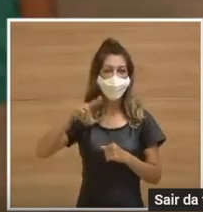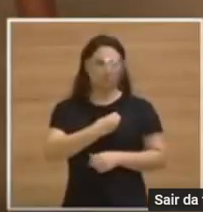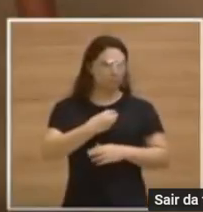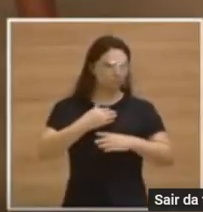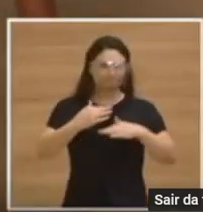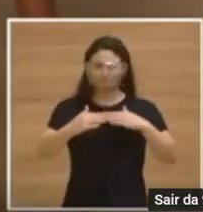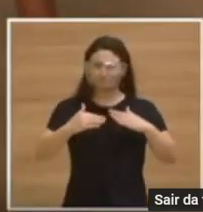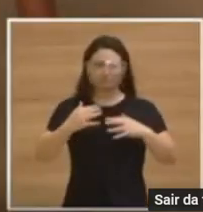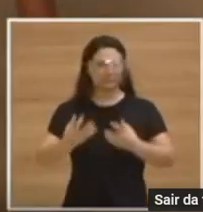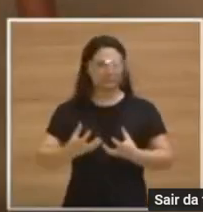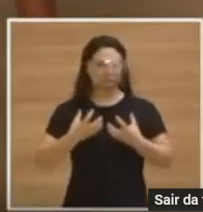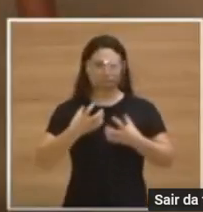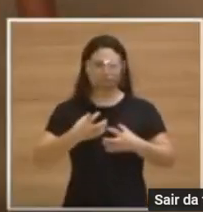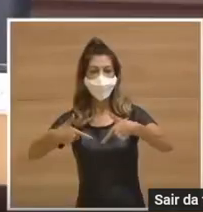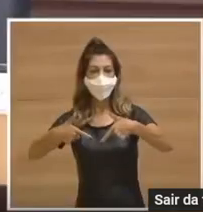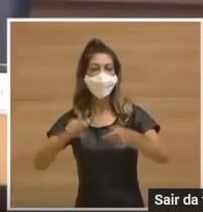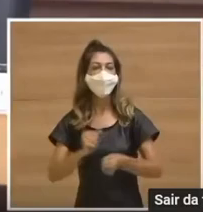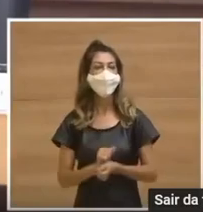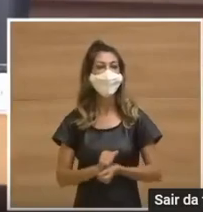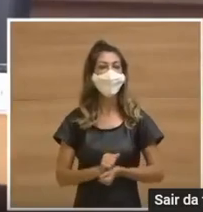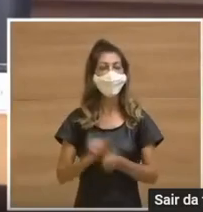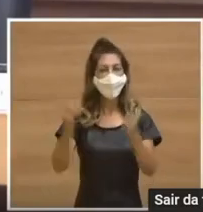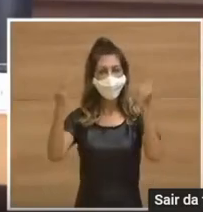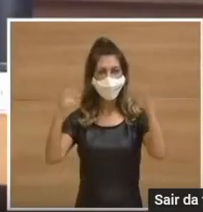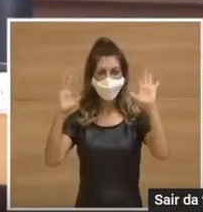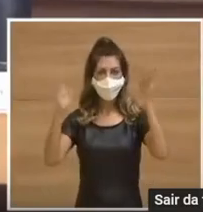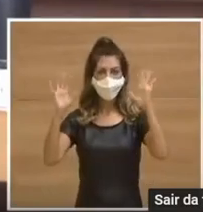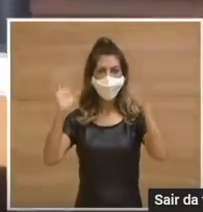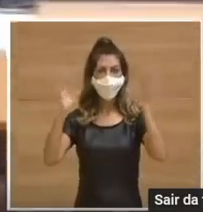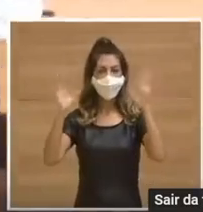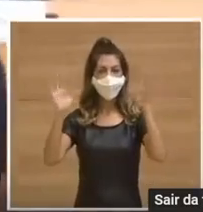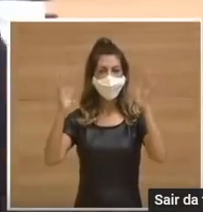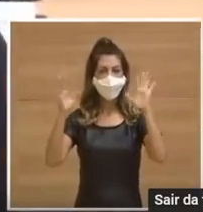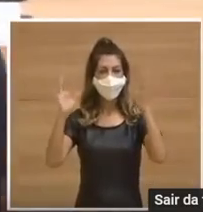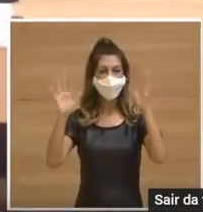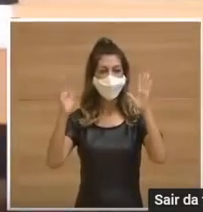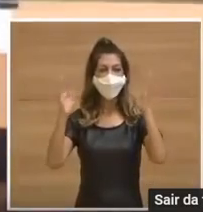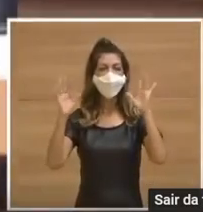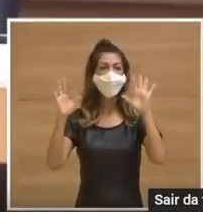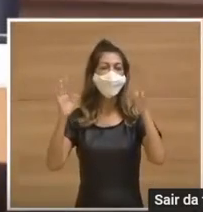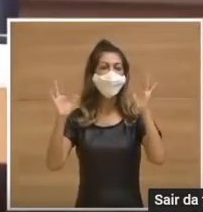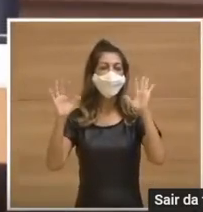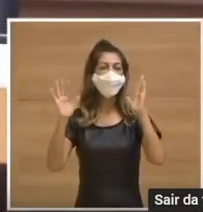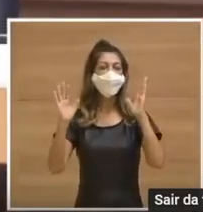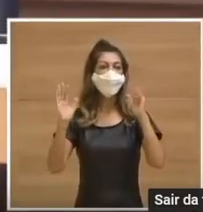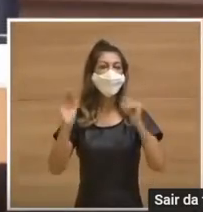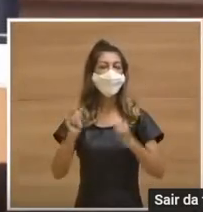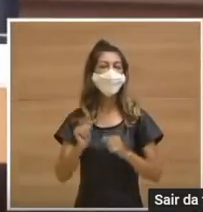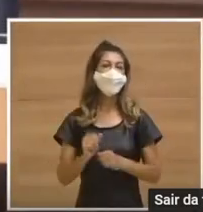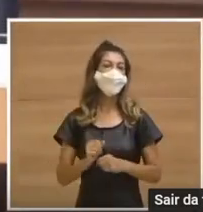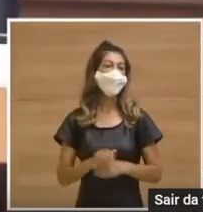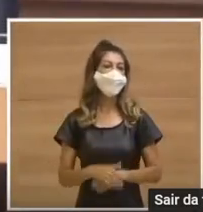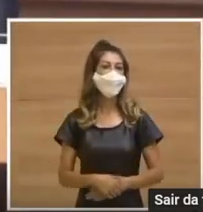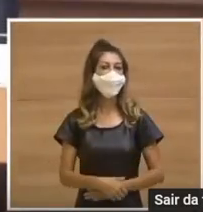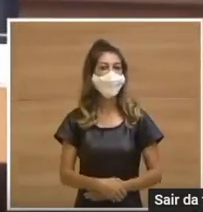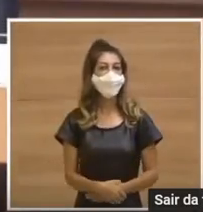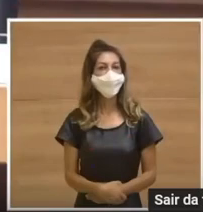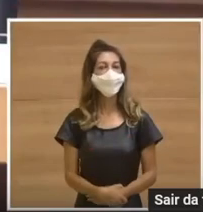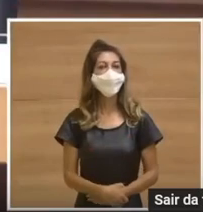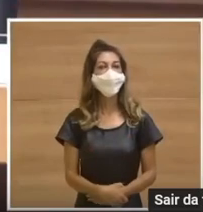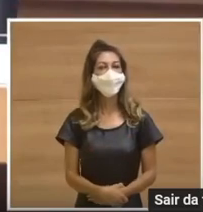e autoridades do município. Rose Amorim recebeu o Prêmio Destaque das mãos da vereadora Maria Cristina